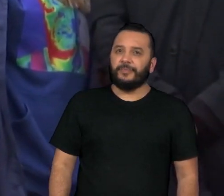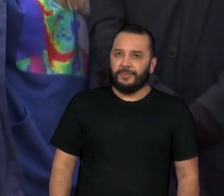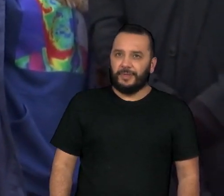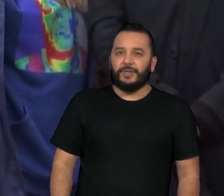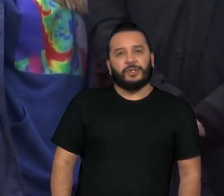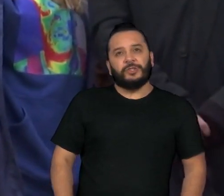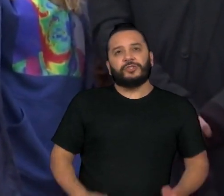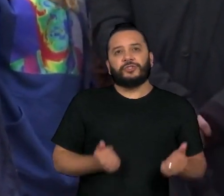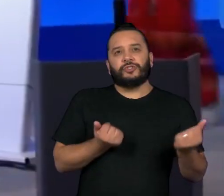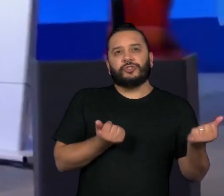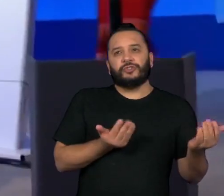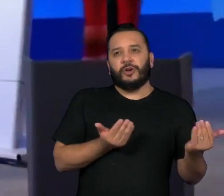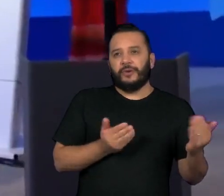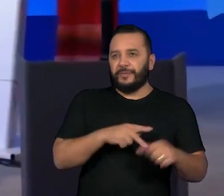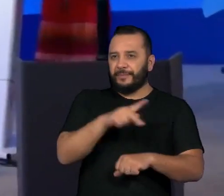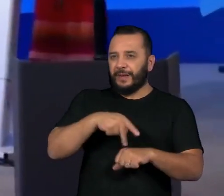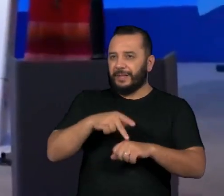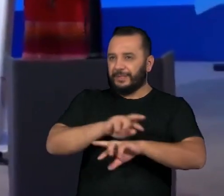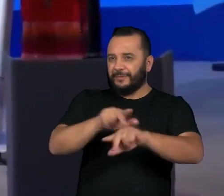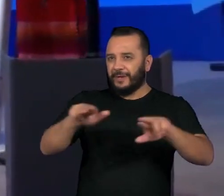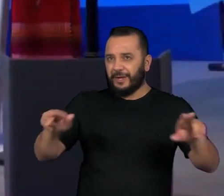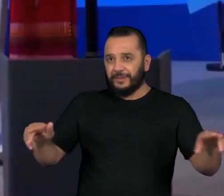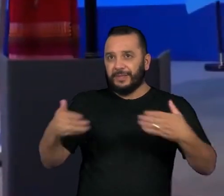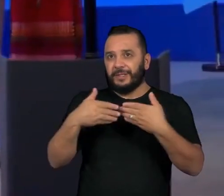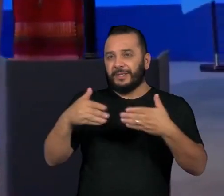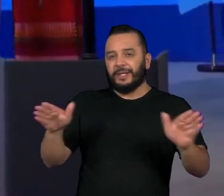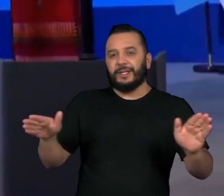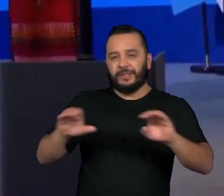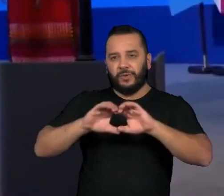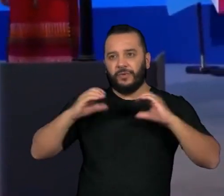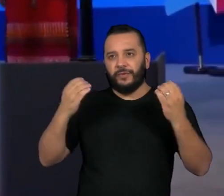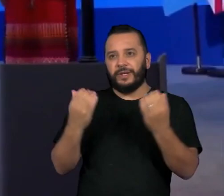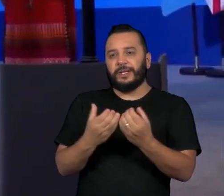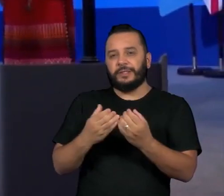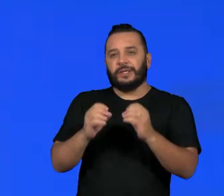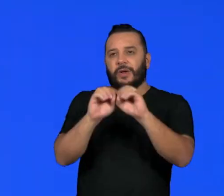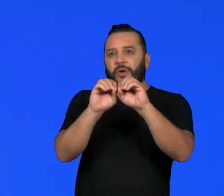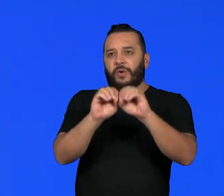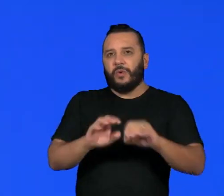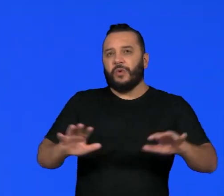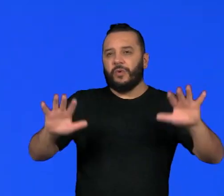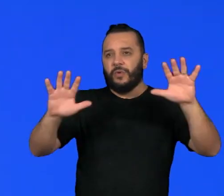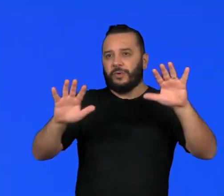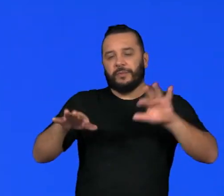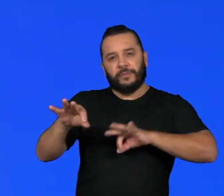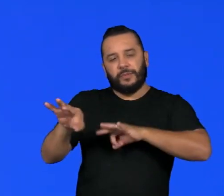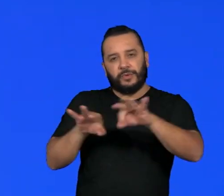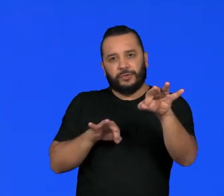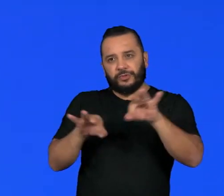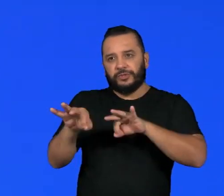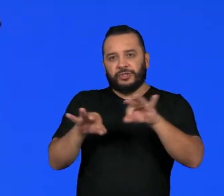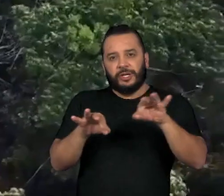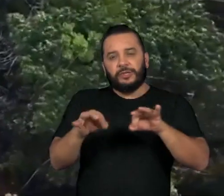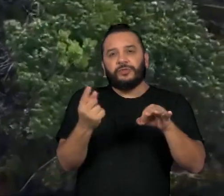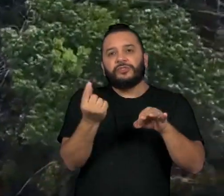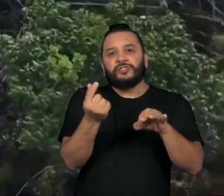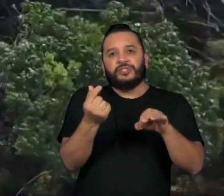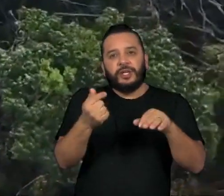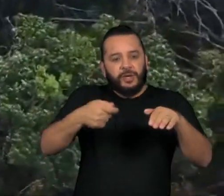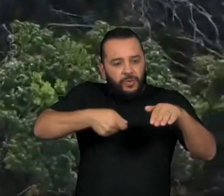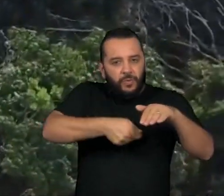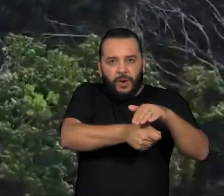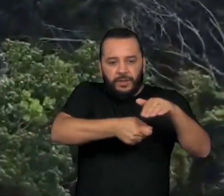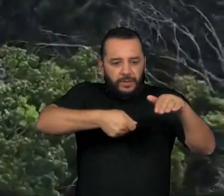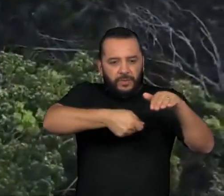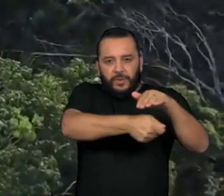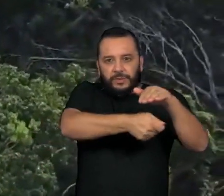Jovens de vários países lançam na Conferência da ONU projeto de fundo por justiça climática para dar apoio